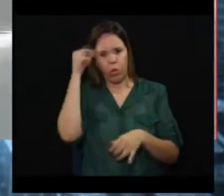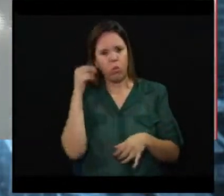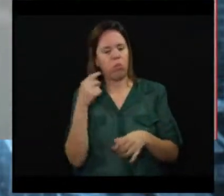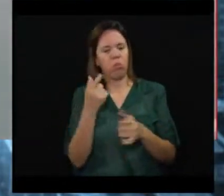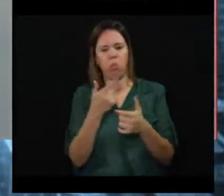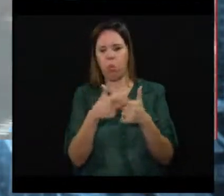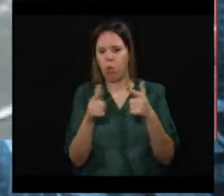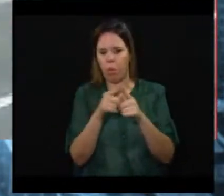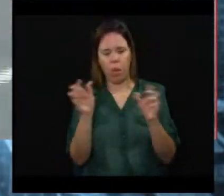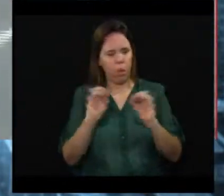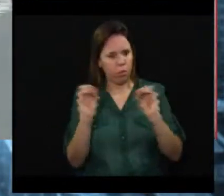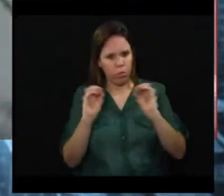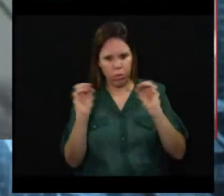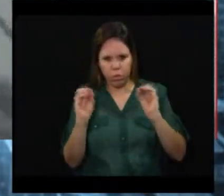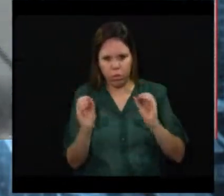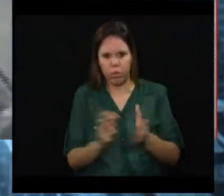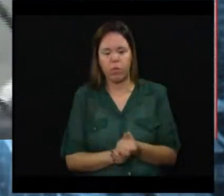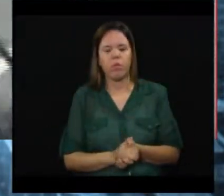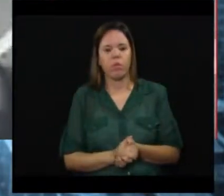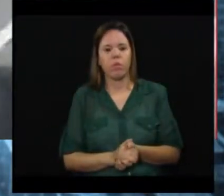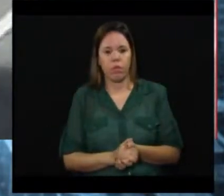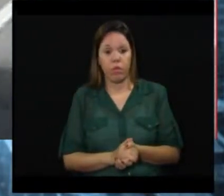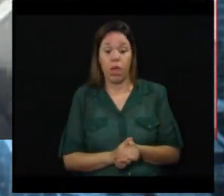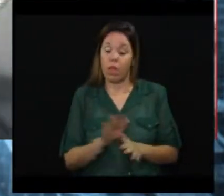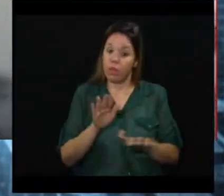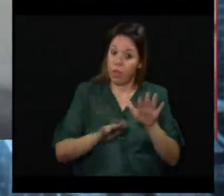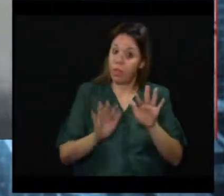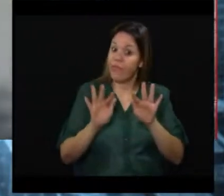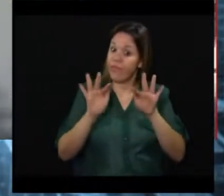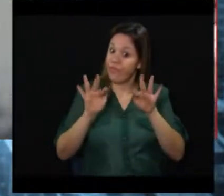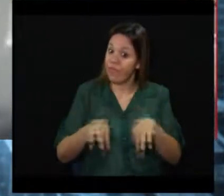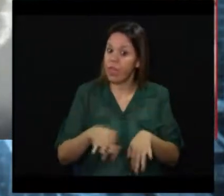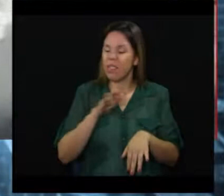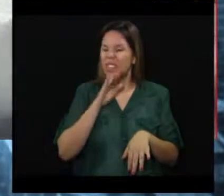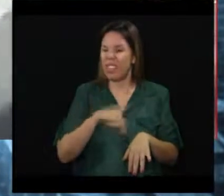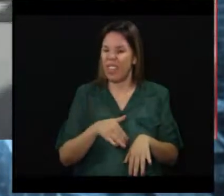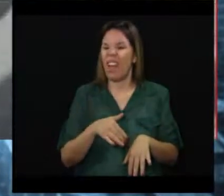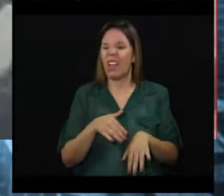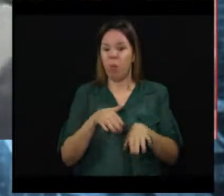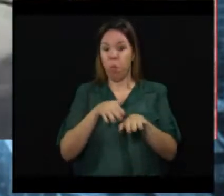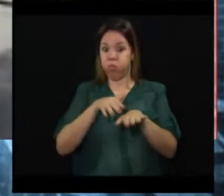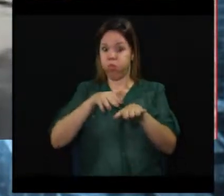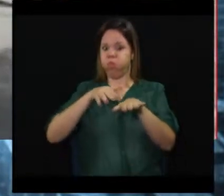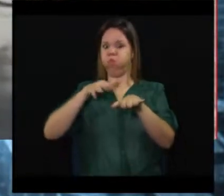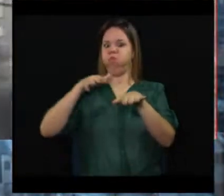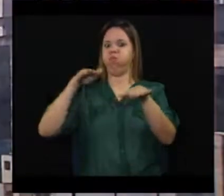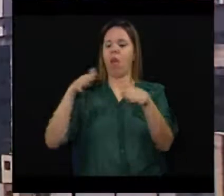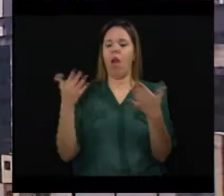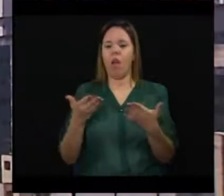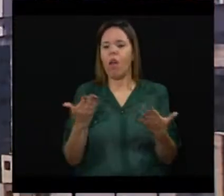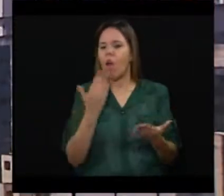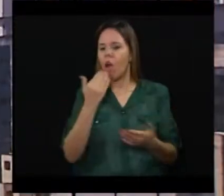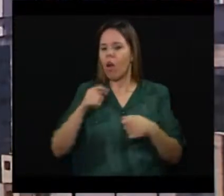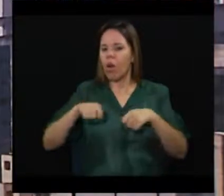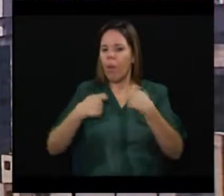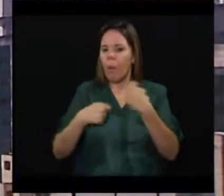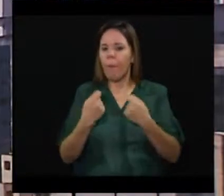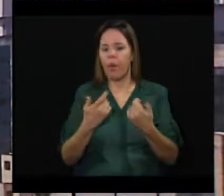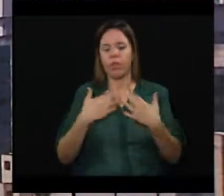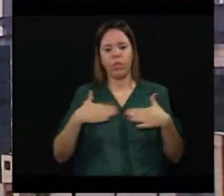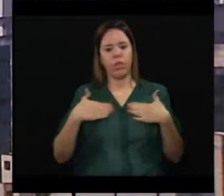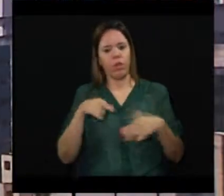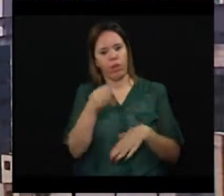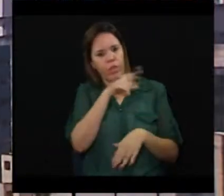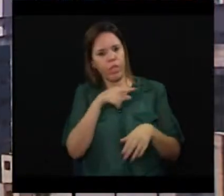então na Orozimbumaia. Geralmente aí fim de tarde é um pouquinho mais complicado, mas agora na hora do almoço é tranquilo para